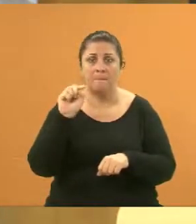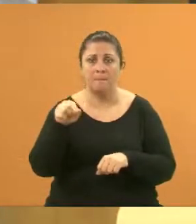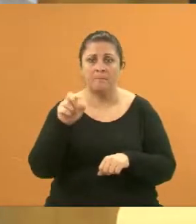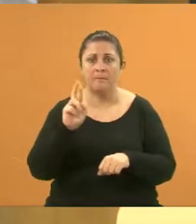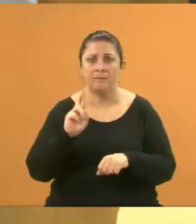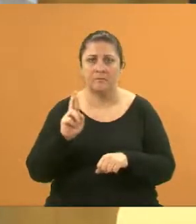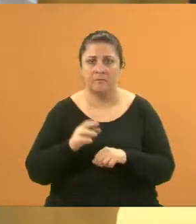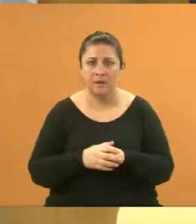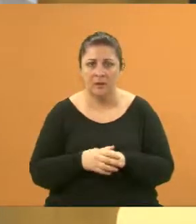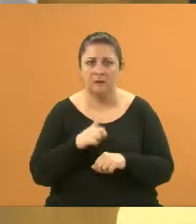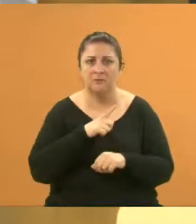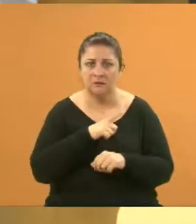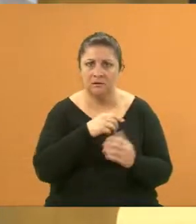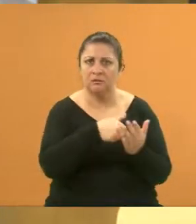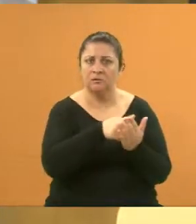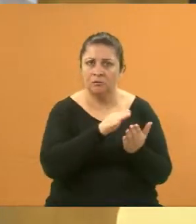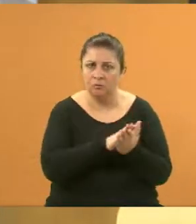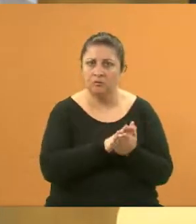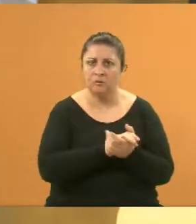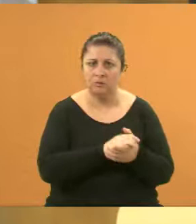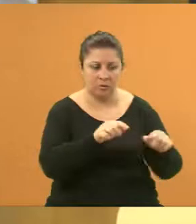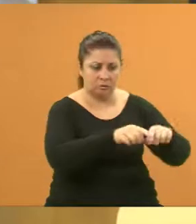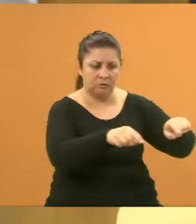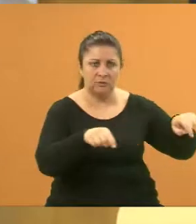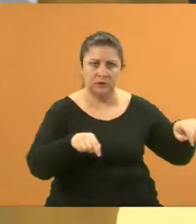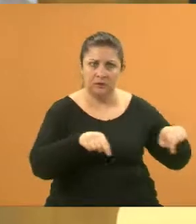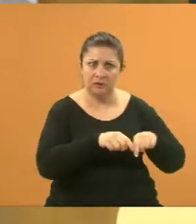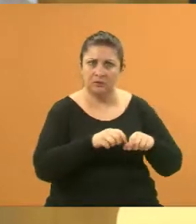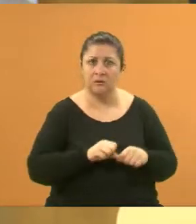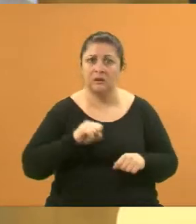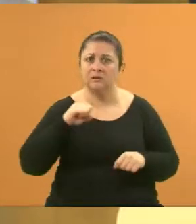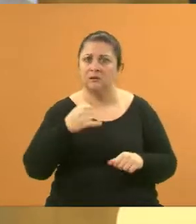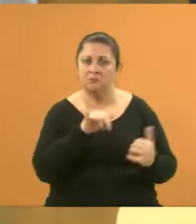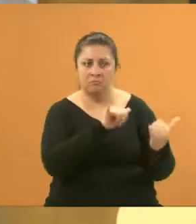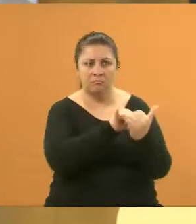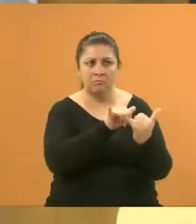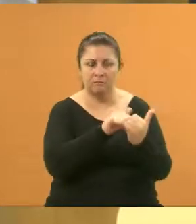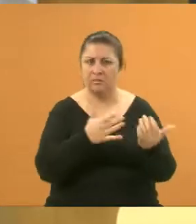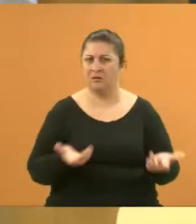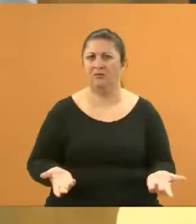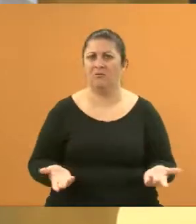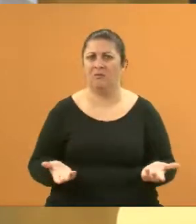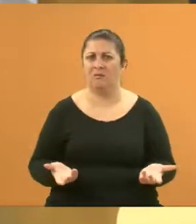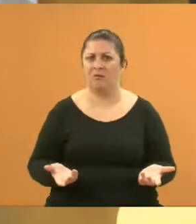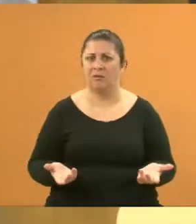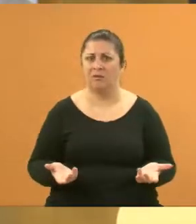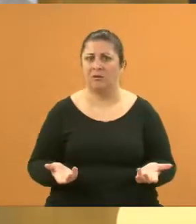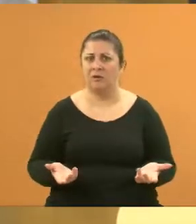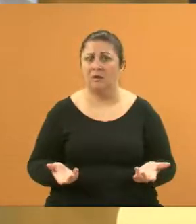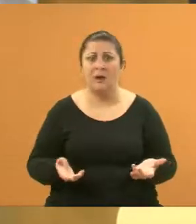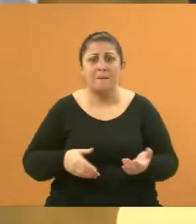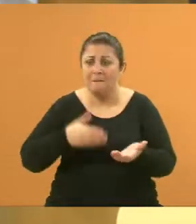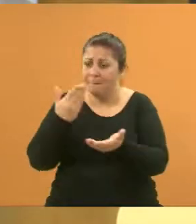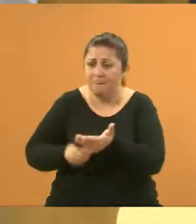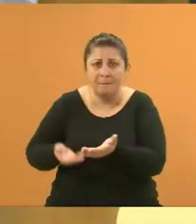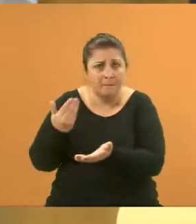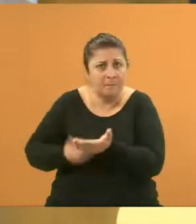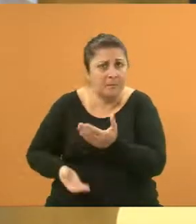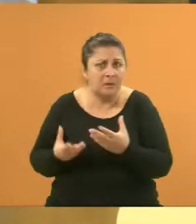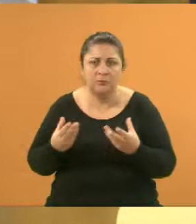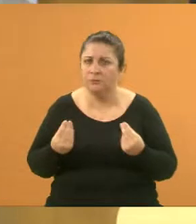2.800.000 tem de multas esses terrenos. Se a gente isentasse isso, é um prejuízo ainda maior